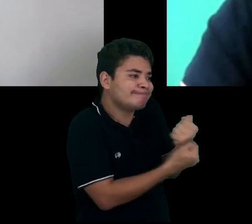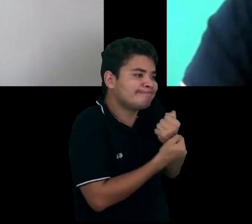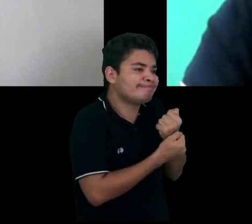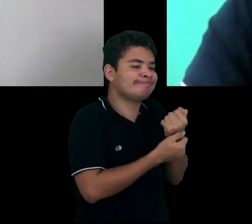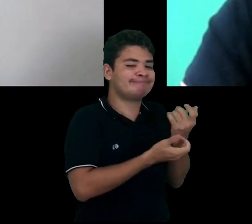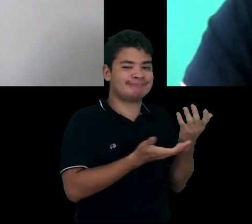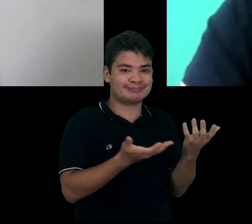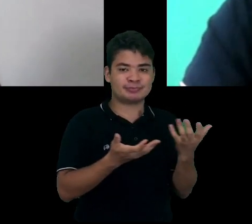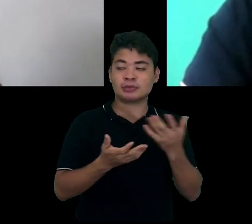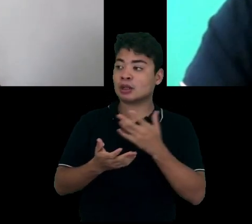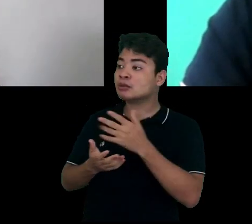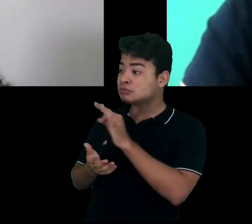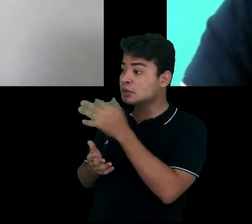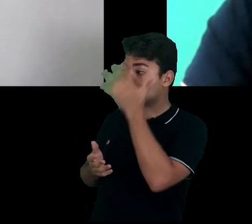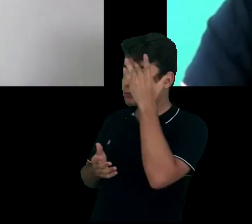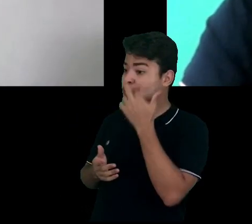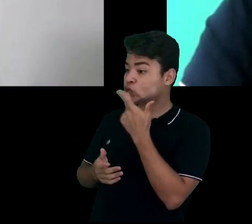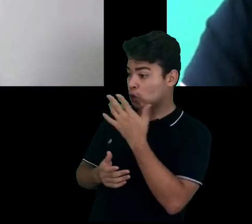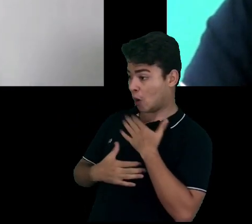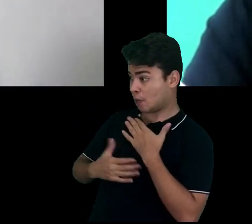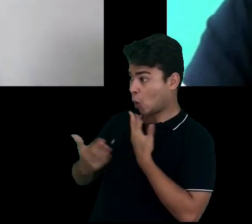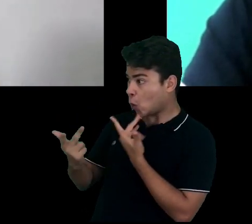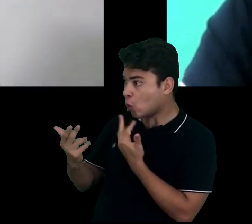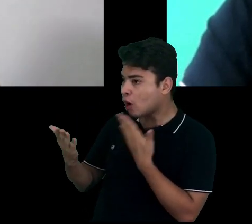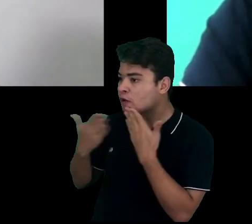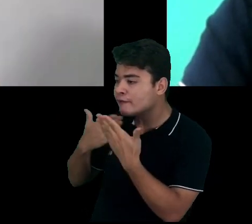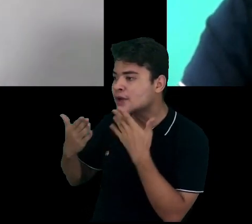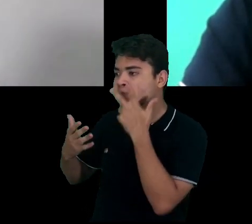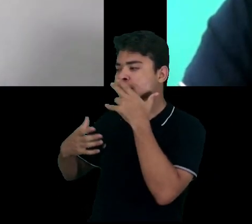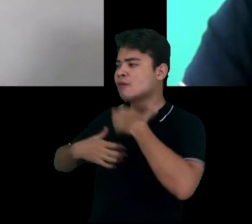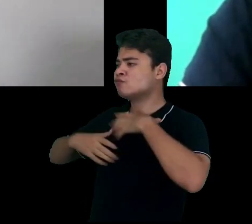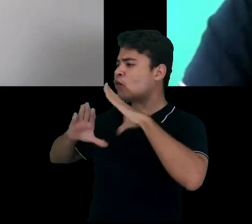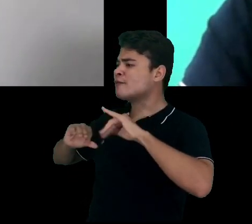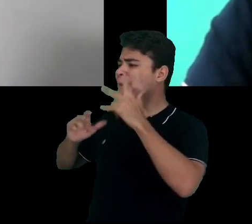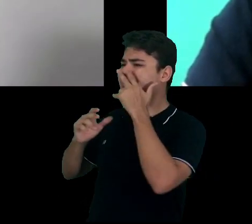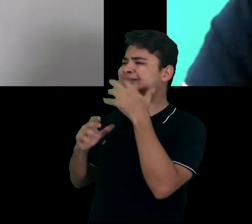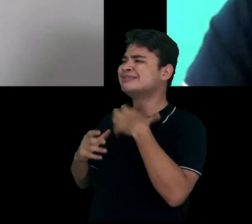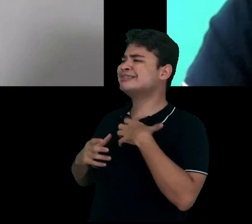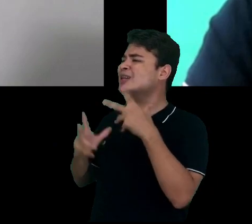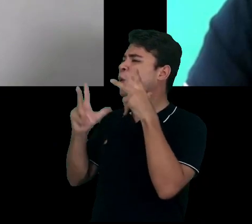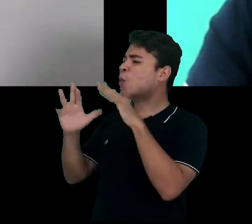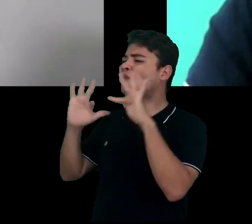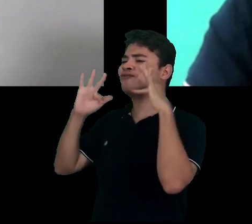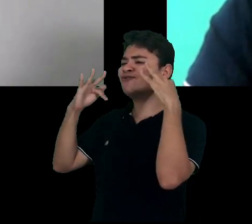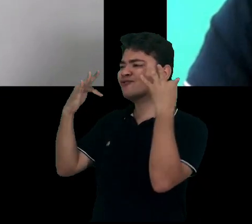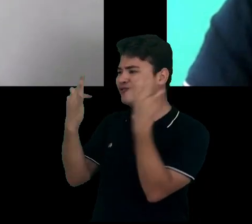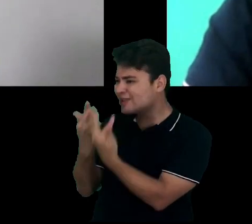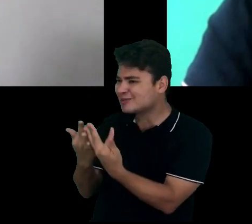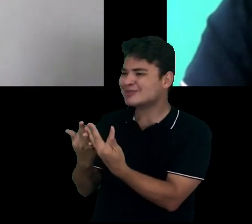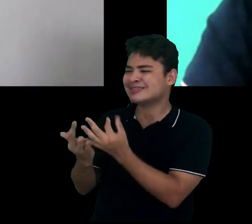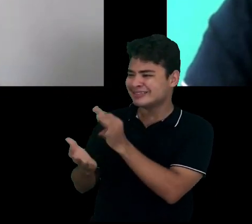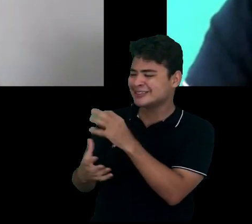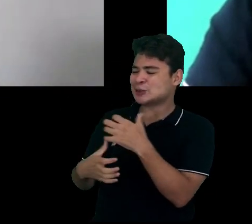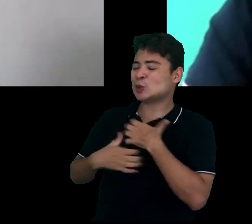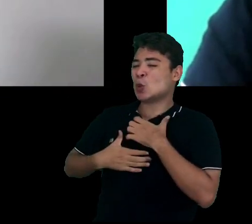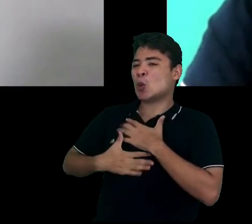fala o nosso idioma é algo confortável para nós, é aconchegante, Super. né? Dá aquele Muito. sentimento de